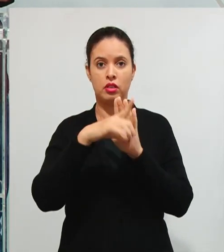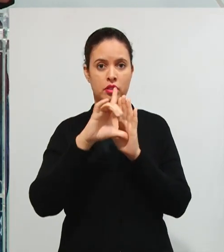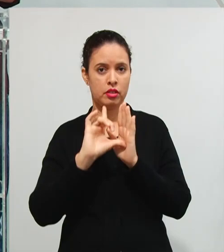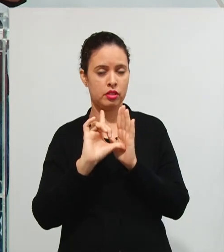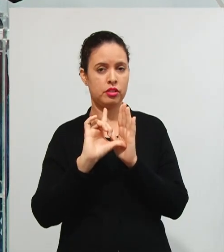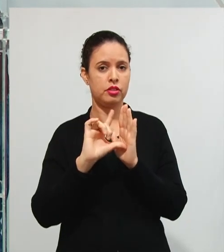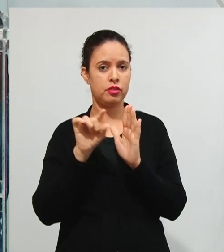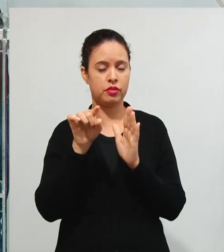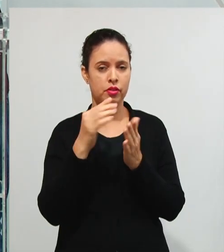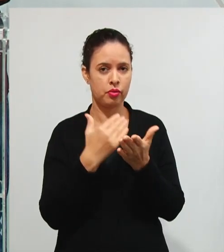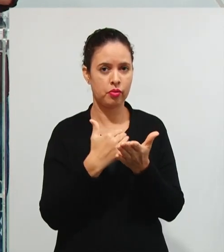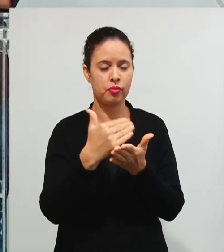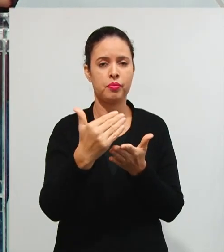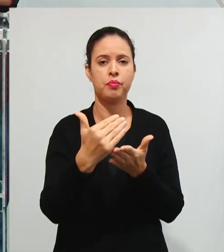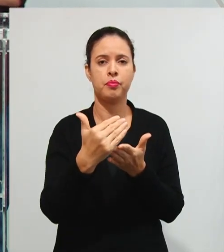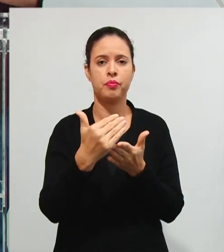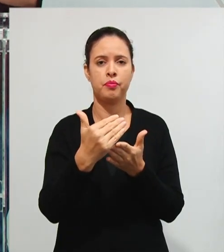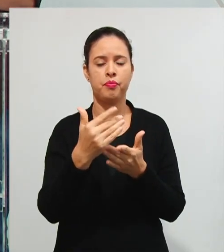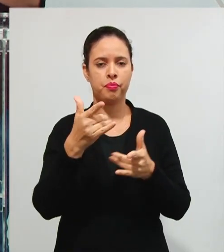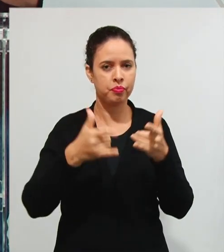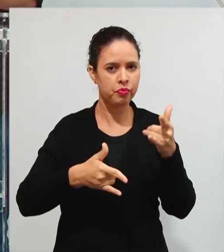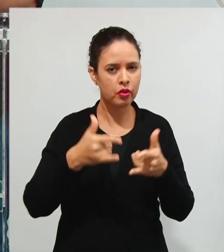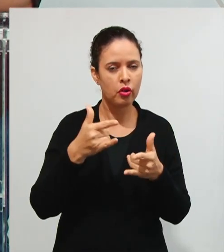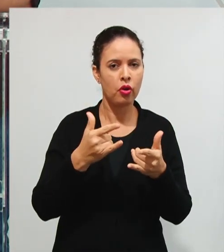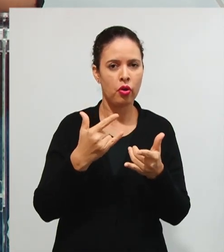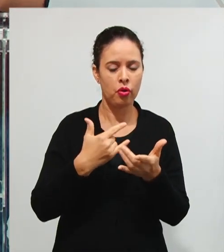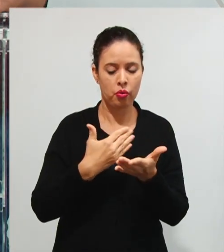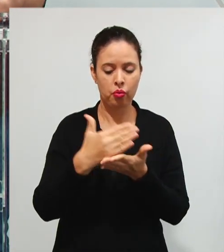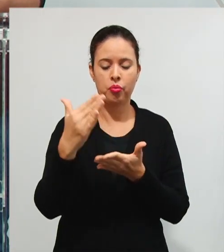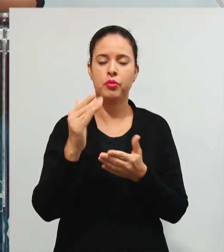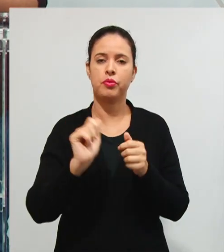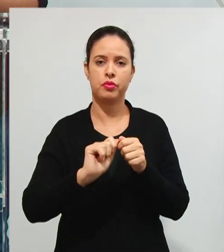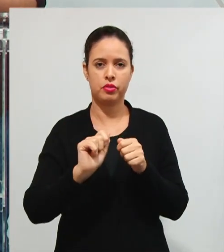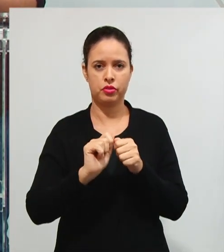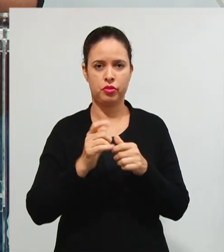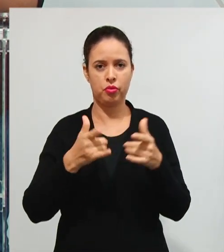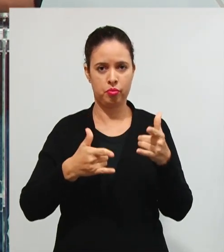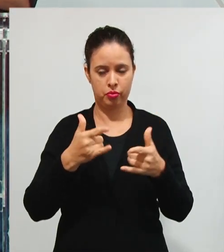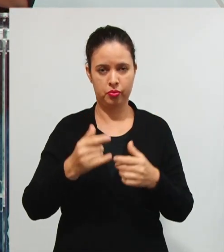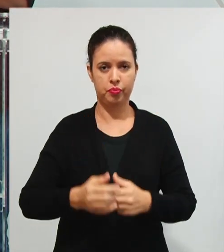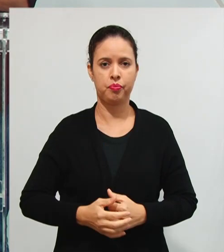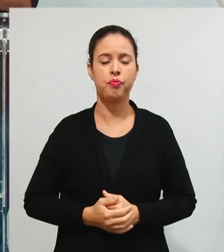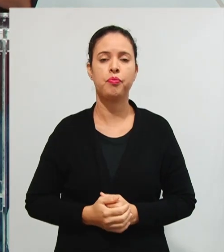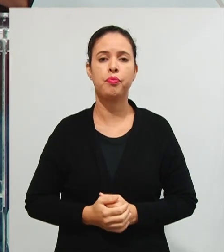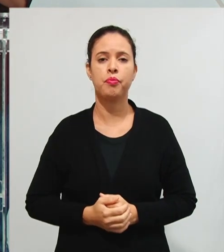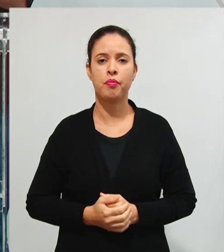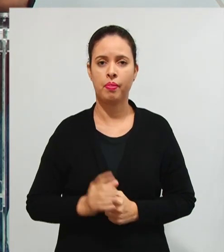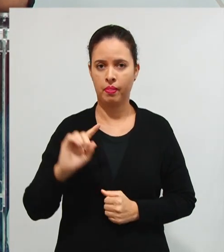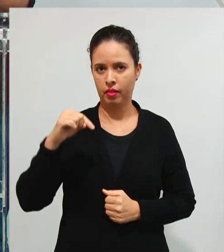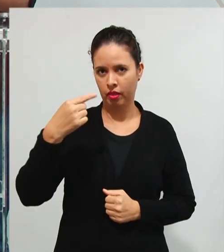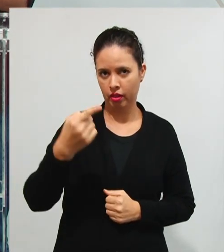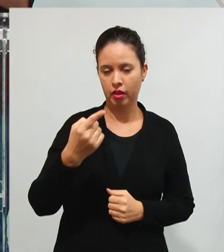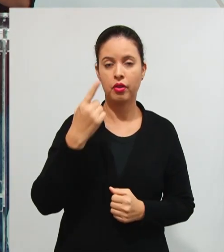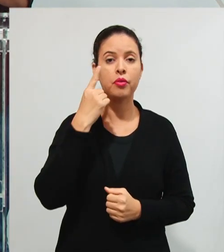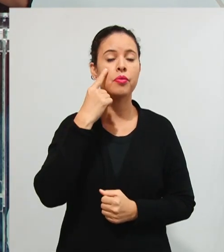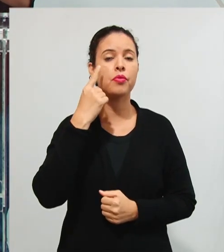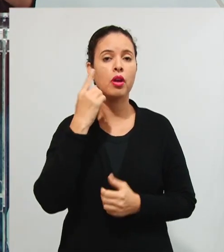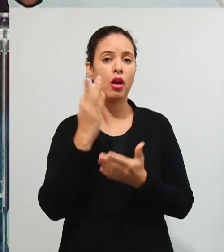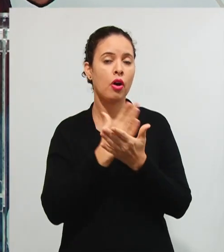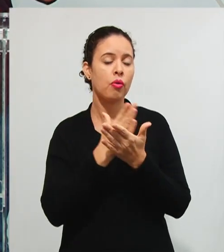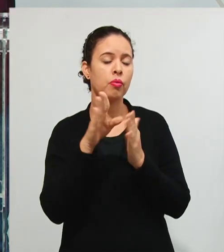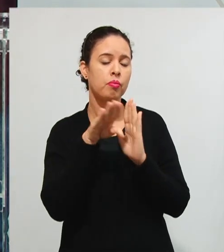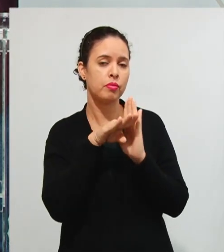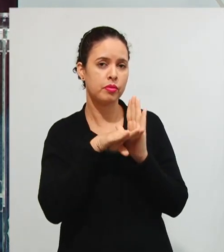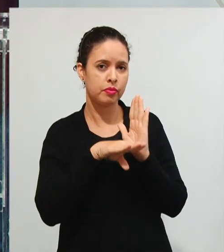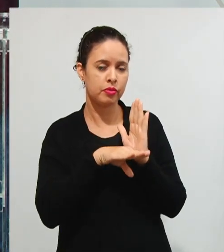de fato, pegar um equipamento eletrônico e produzir o teu robô, tá? Isso a gente vai ver algumas alternativas de alguns passos.